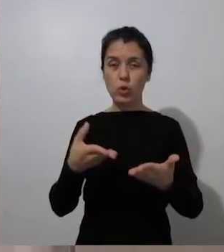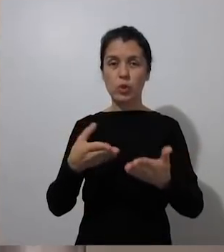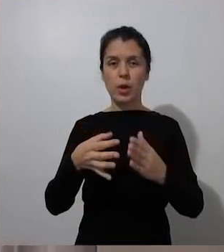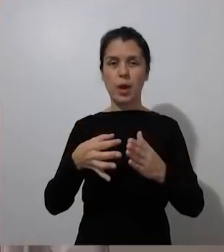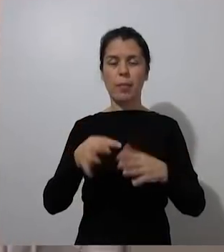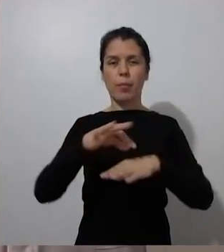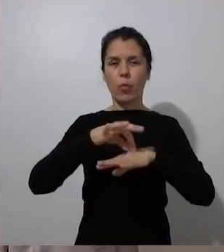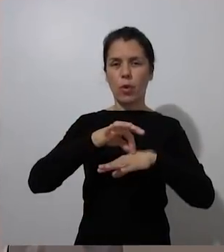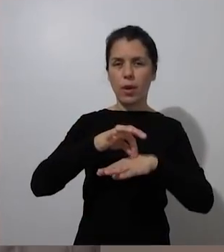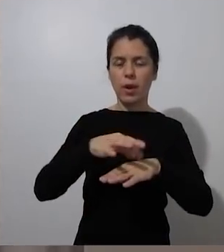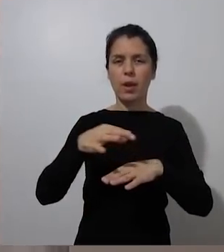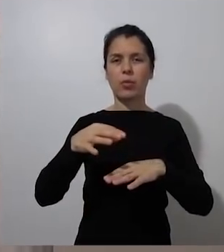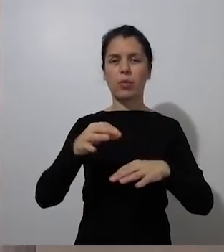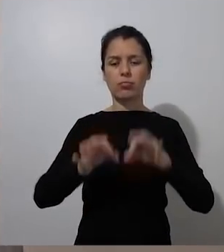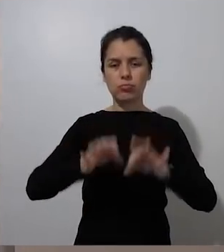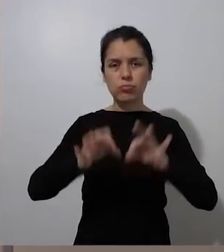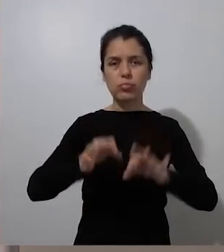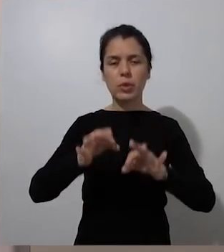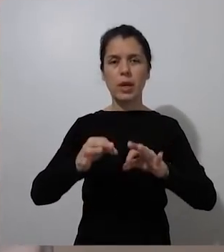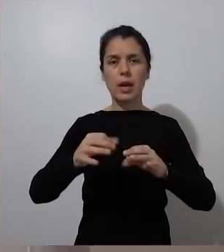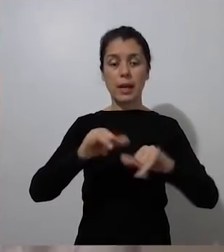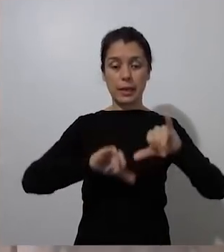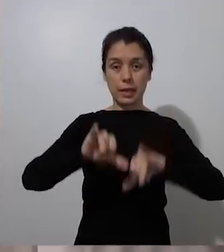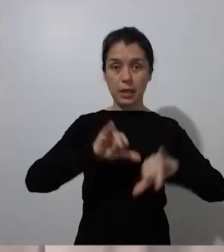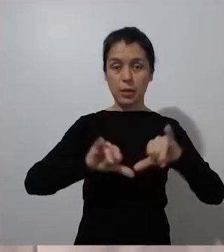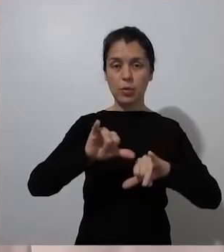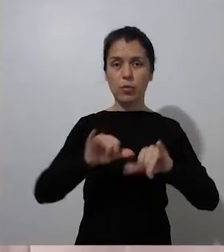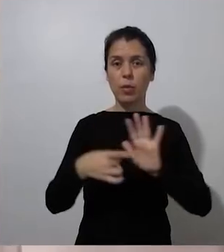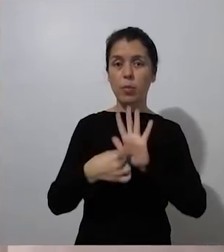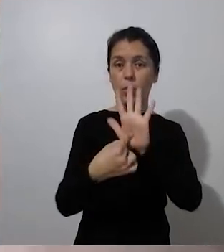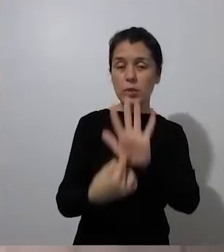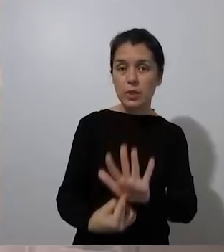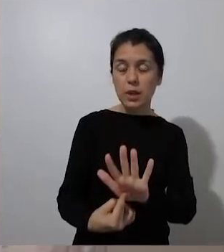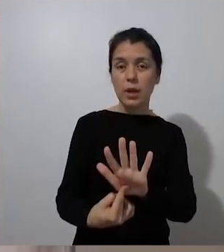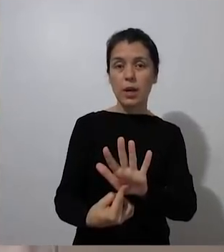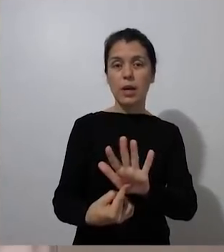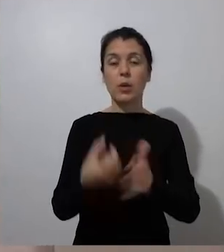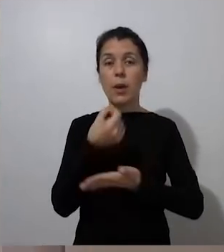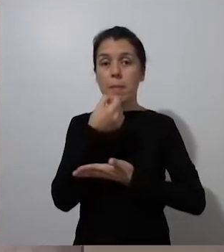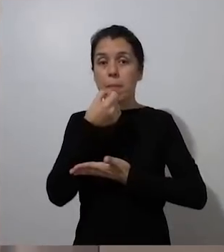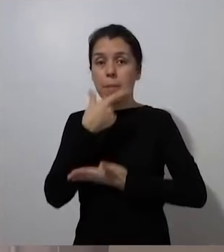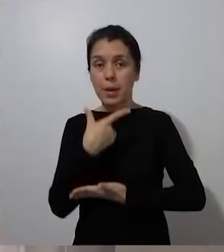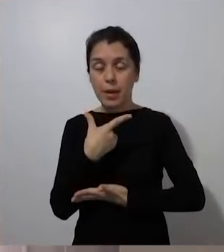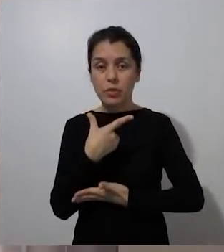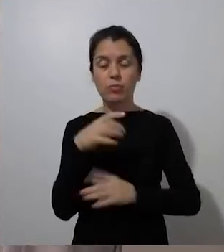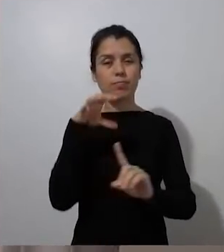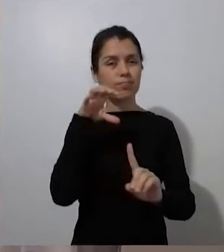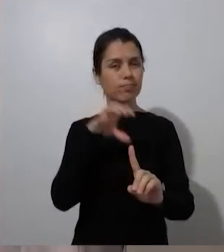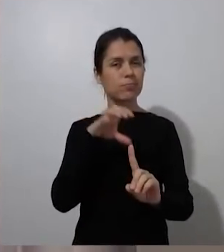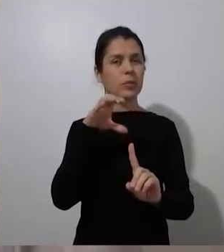biologia molecular, alteração da molécula em laboratório, vai fazer com que essa